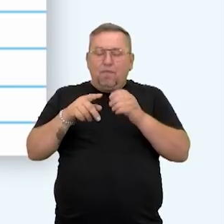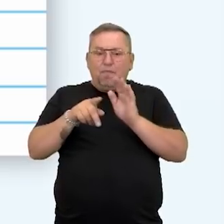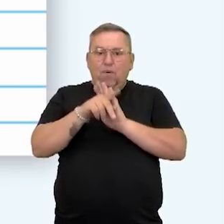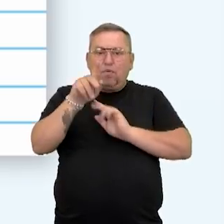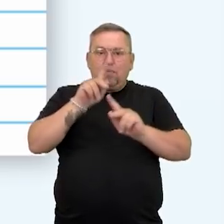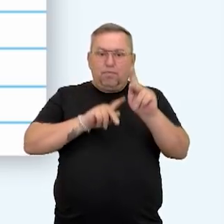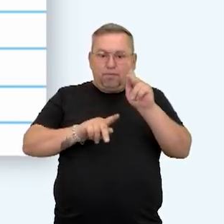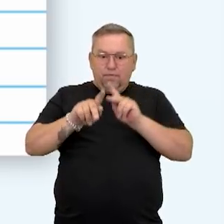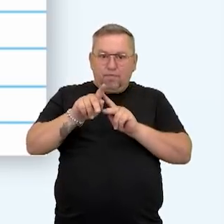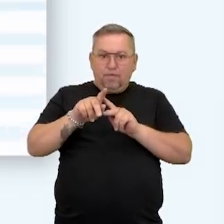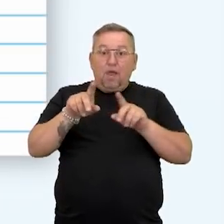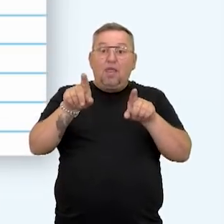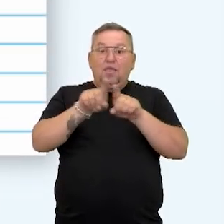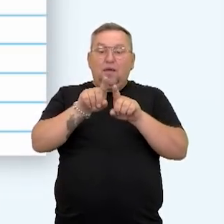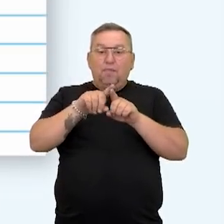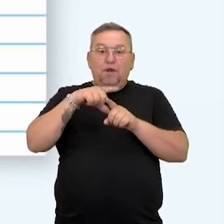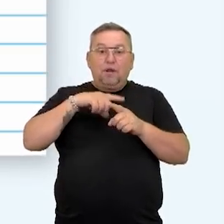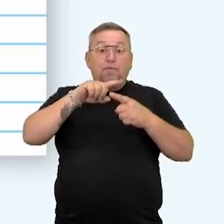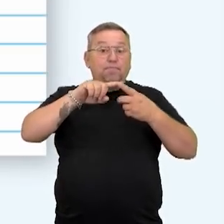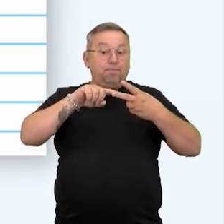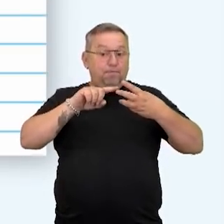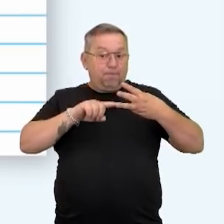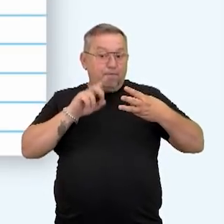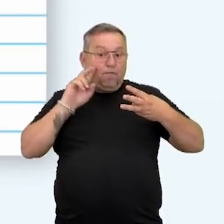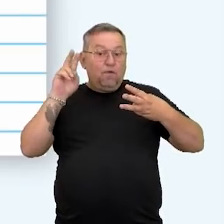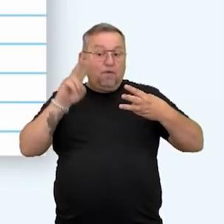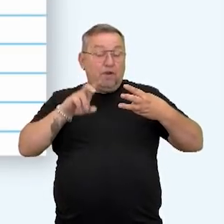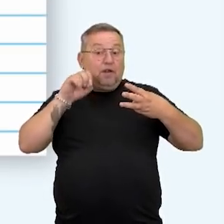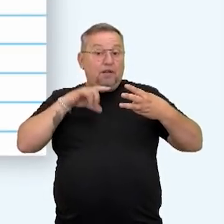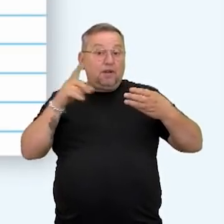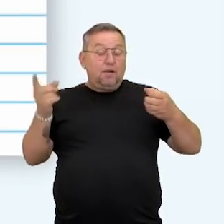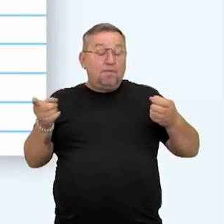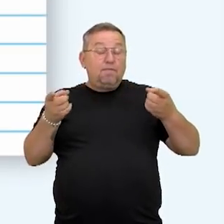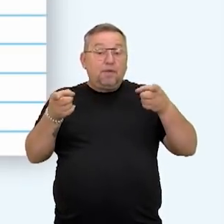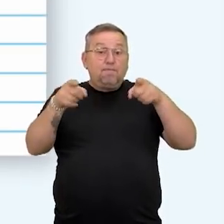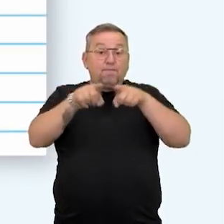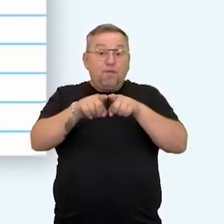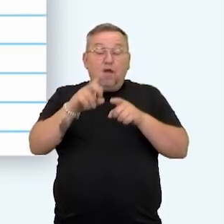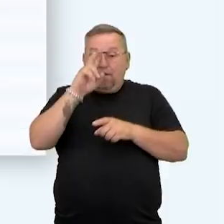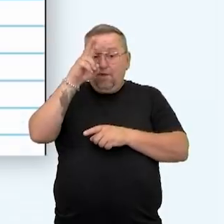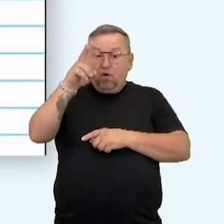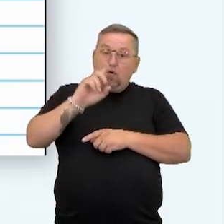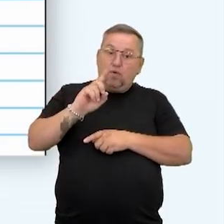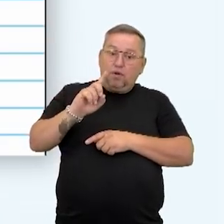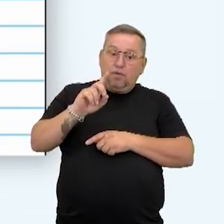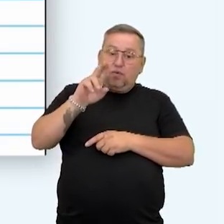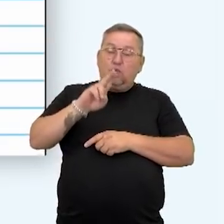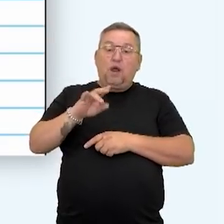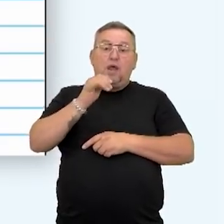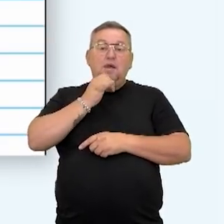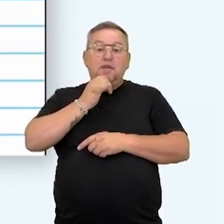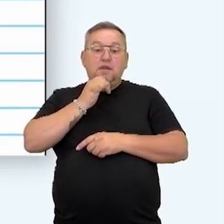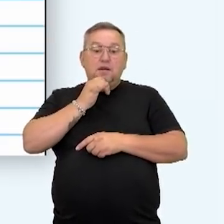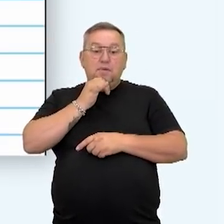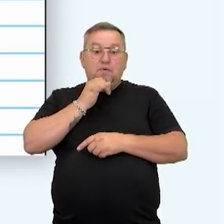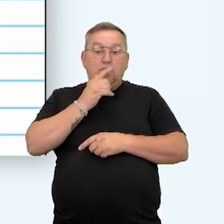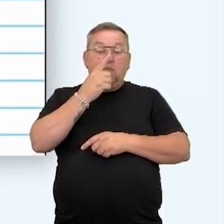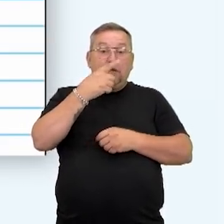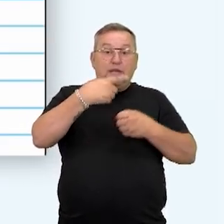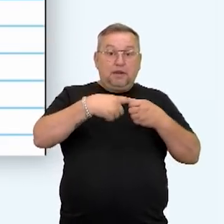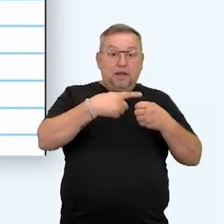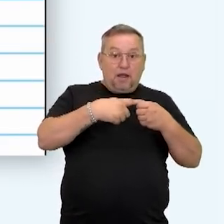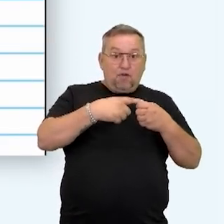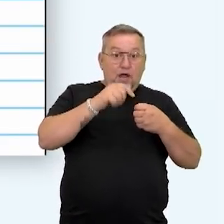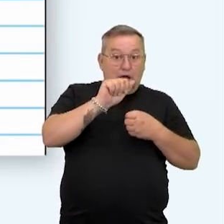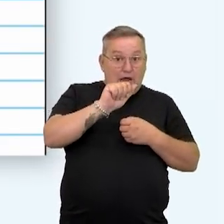populacional. Há 3 critérios para verificar se a integração é forte ou não. Utilizaremos como exemplo uma cidade A